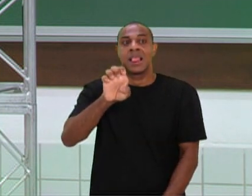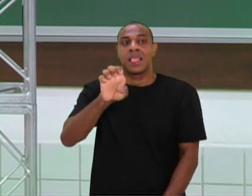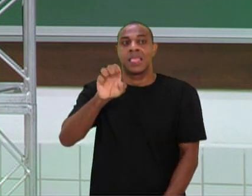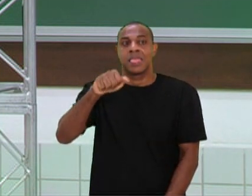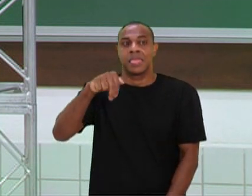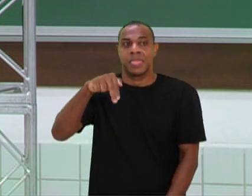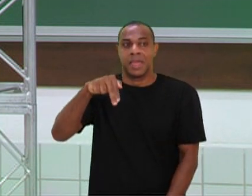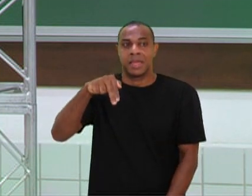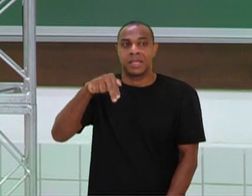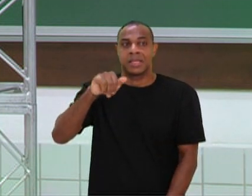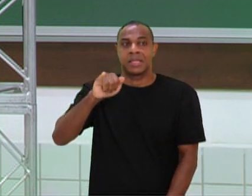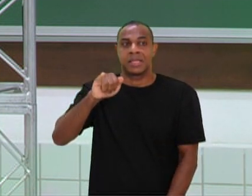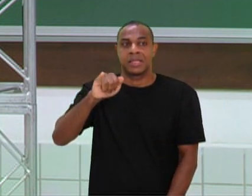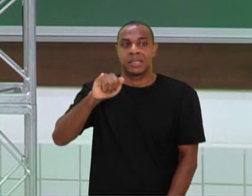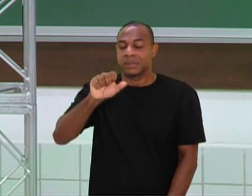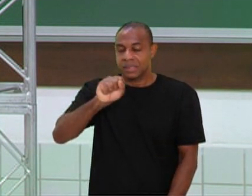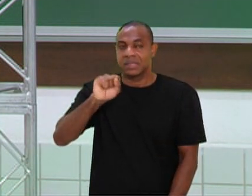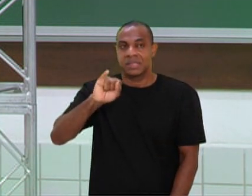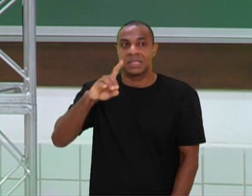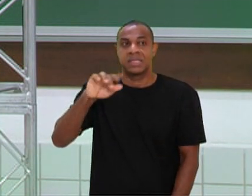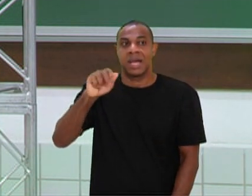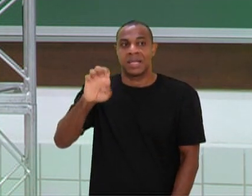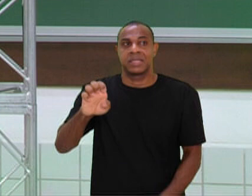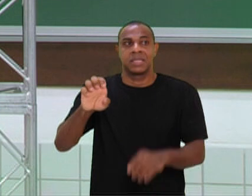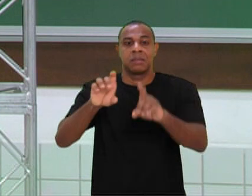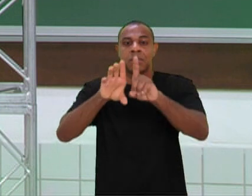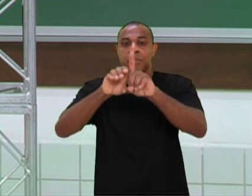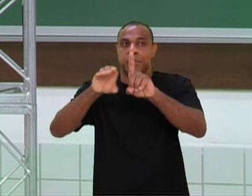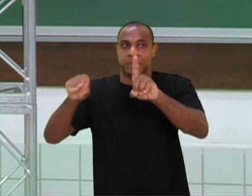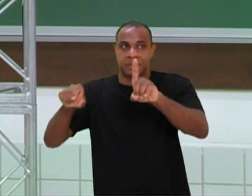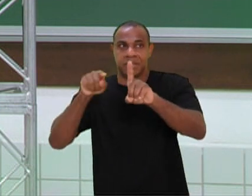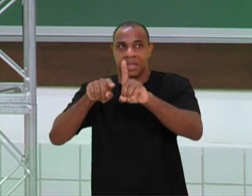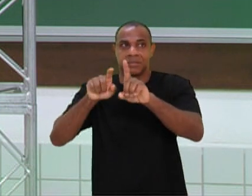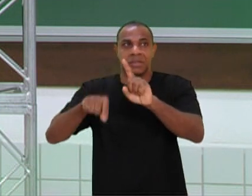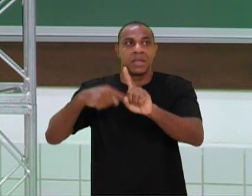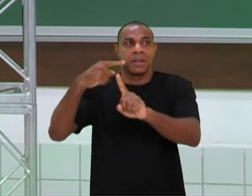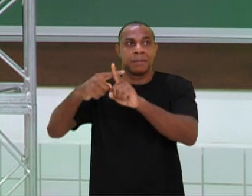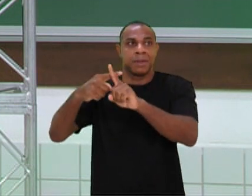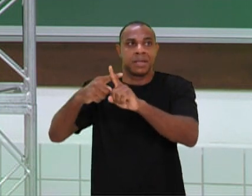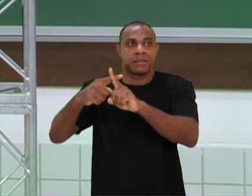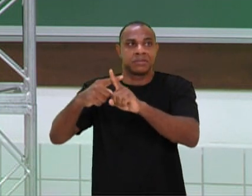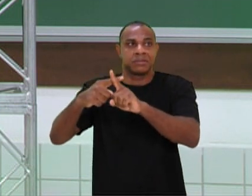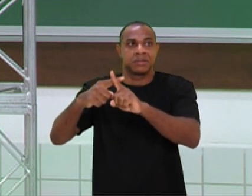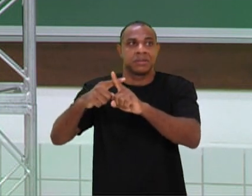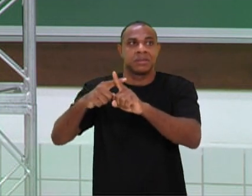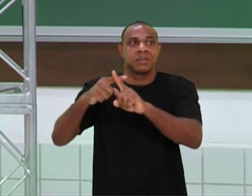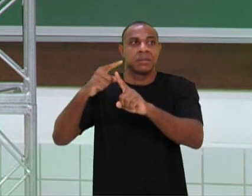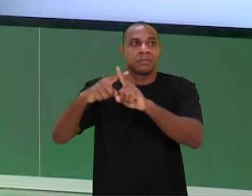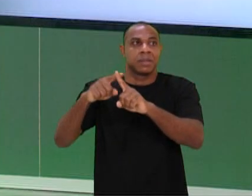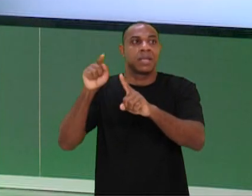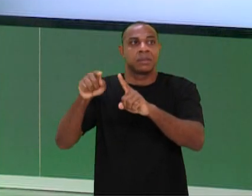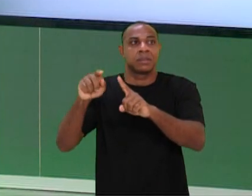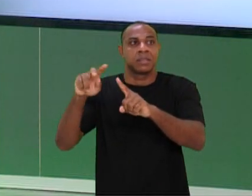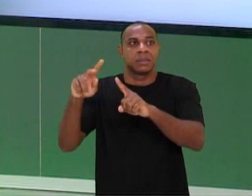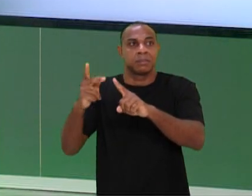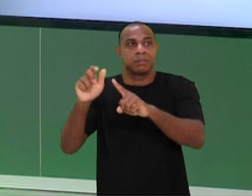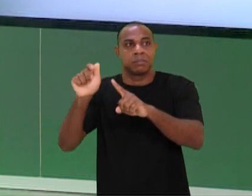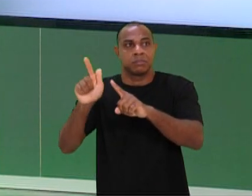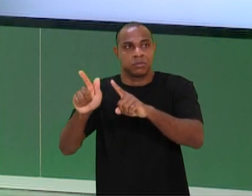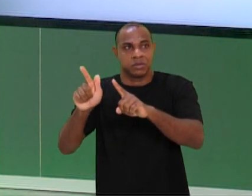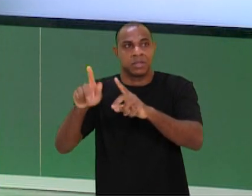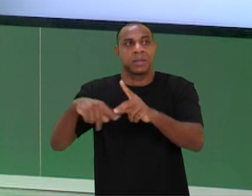a profundidade, certo? E aqui, meus queridos, é uma questão de substituição de valores. O que nós temos?